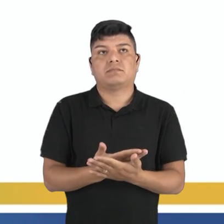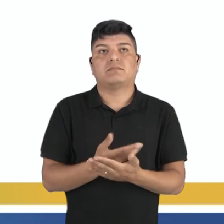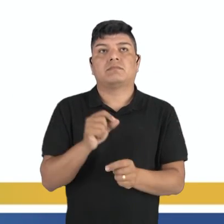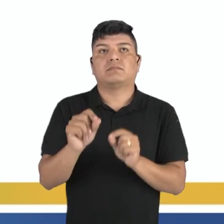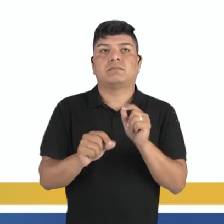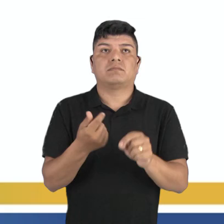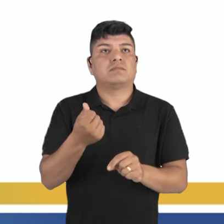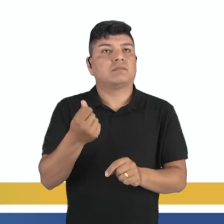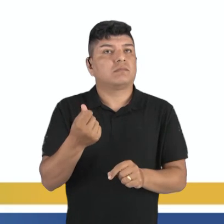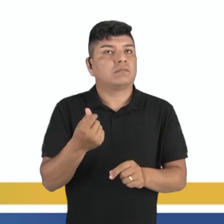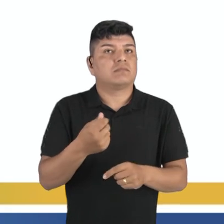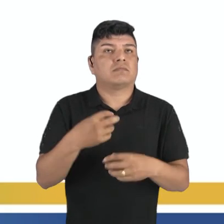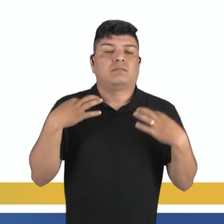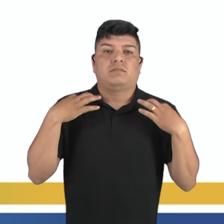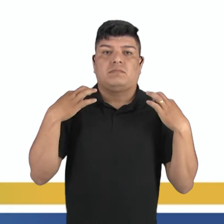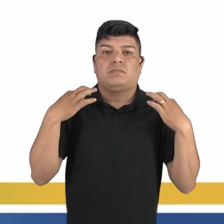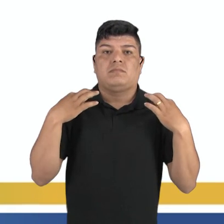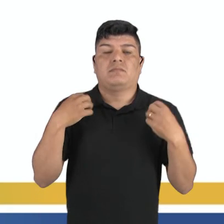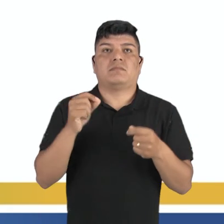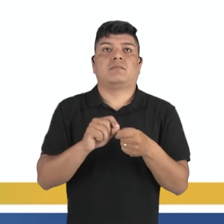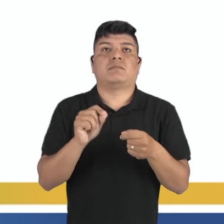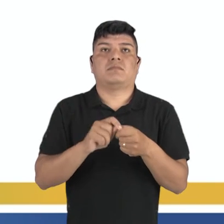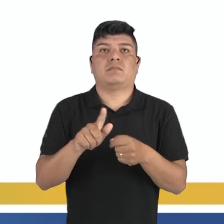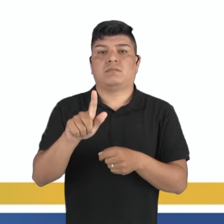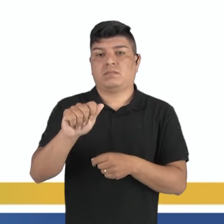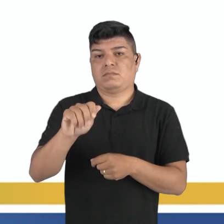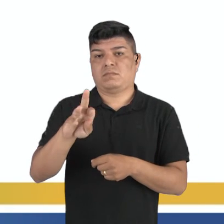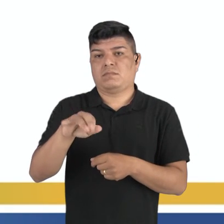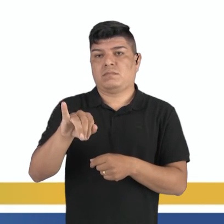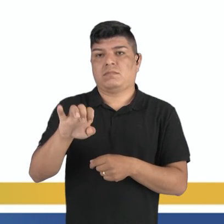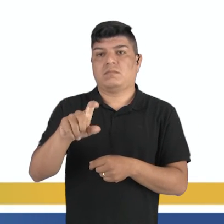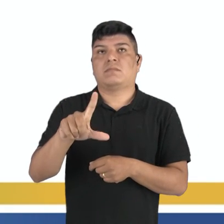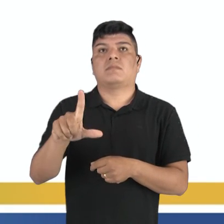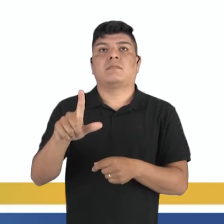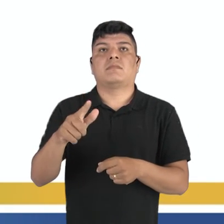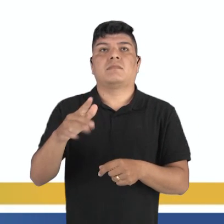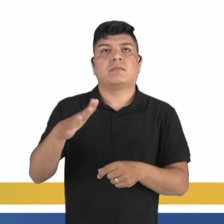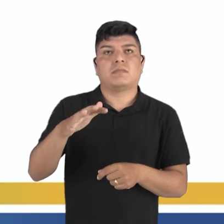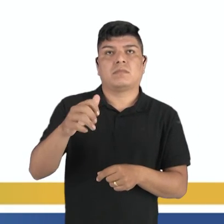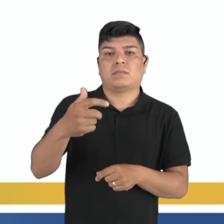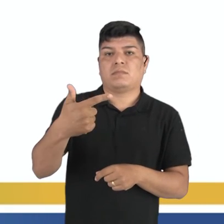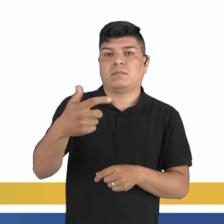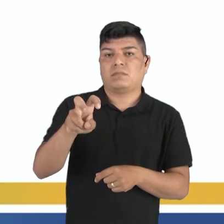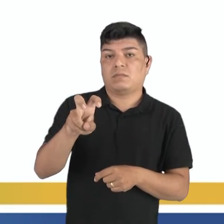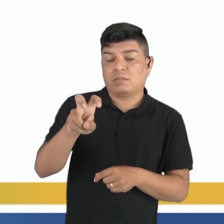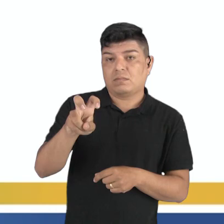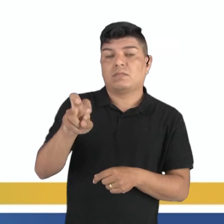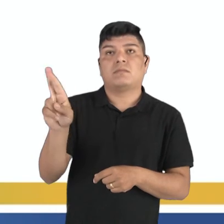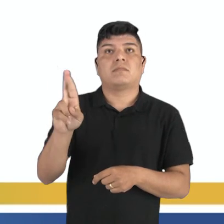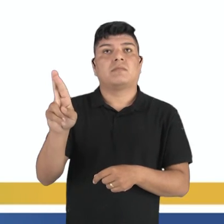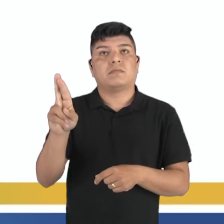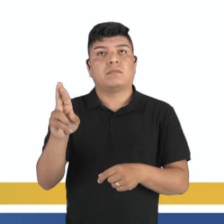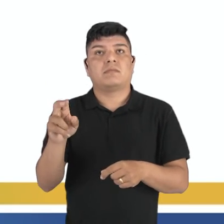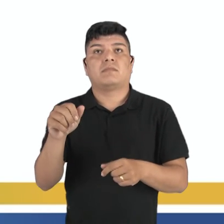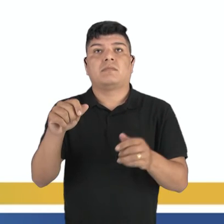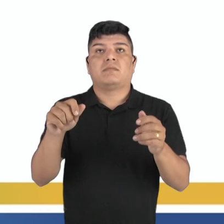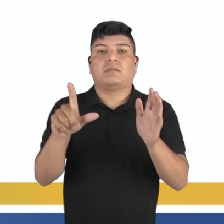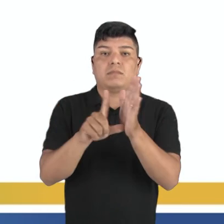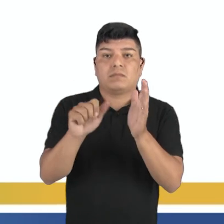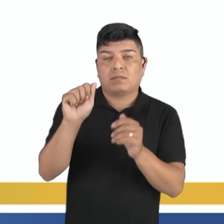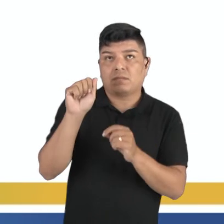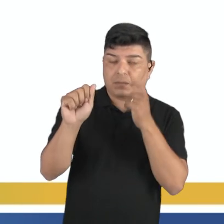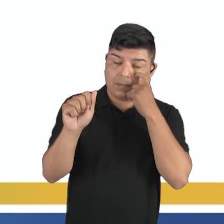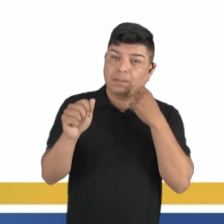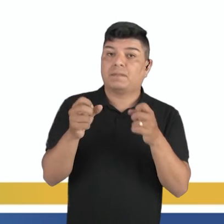que diz que o custo de produção das camisas feitas por Gabriel é de R$ 25. Para a loja A, ele vendeu 105 camisas